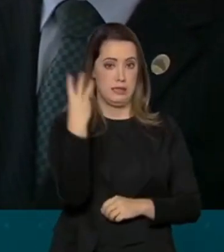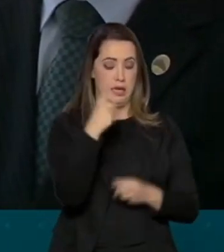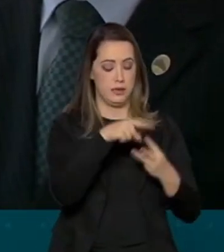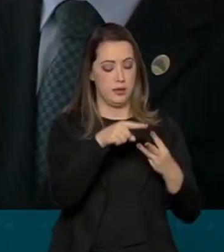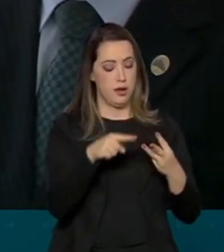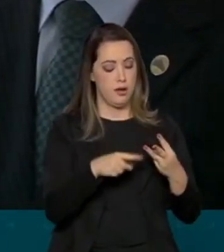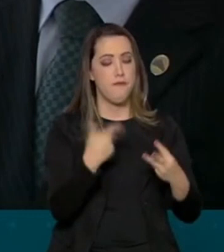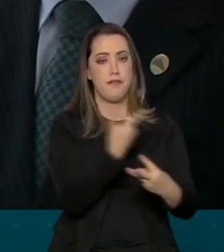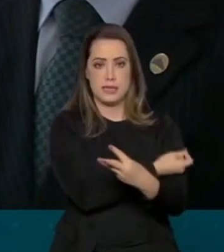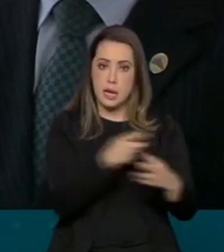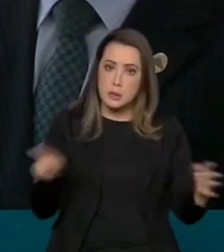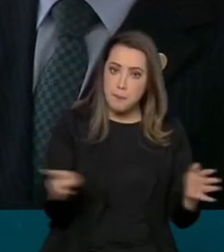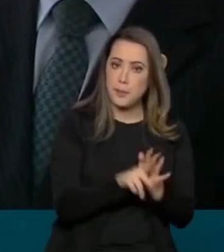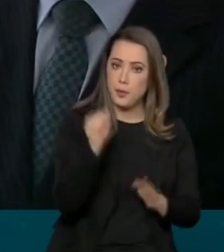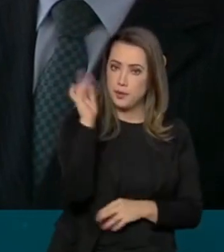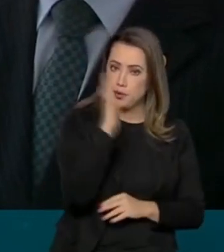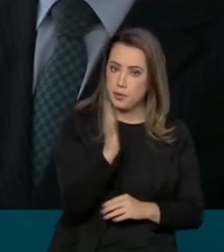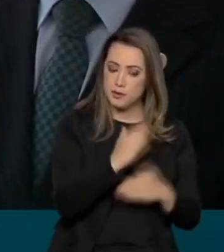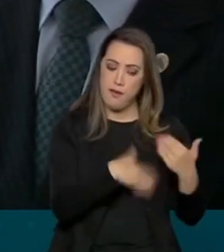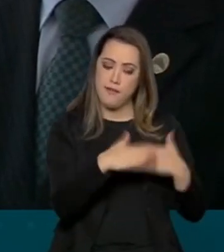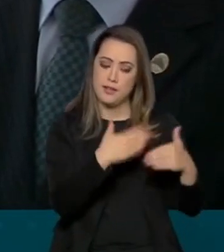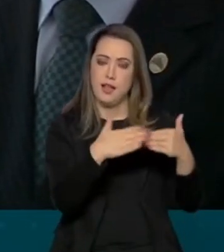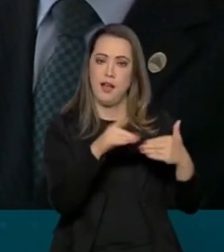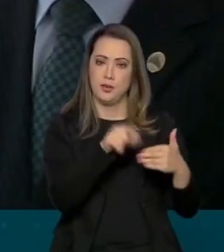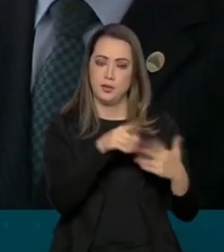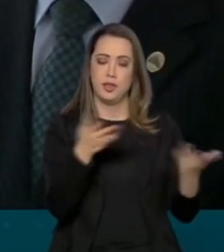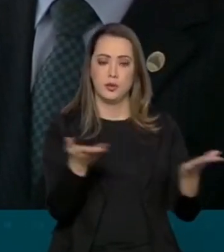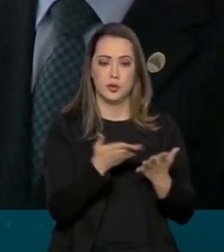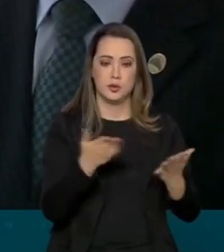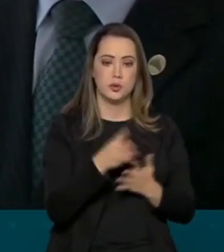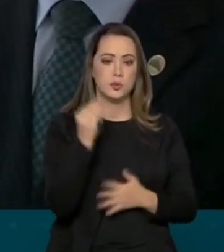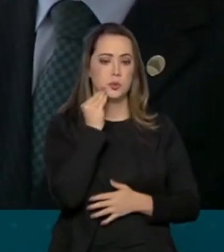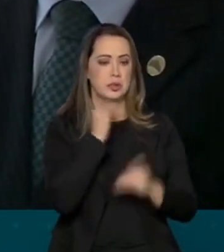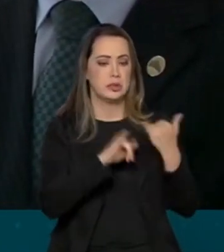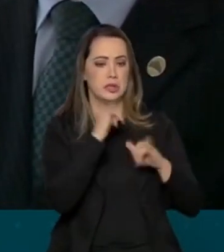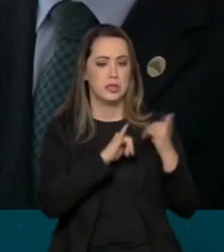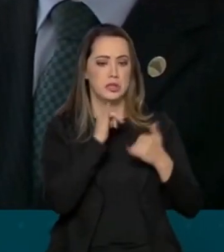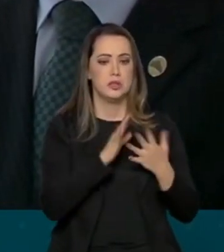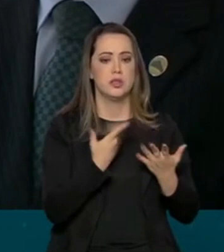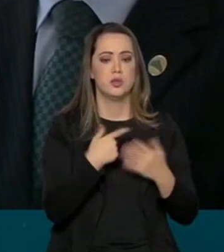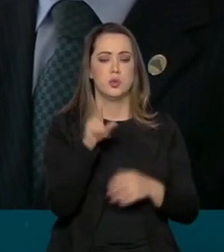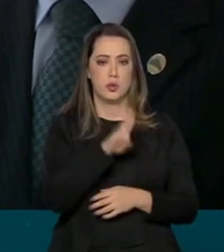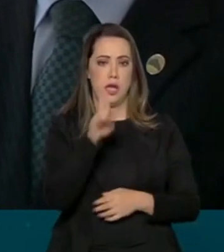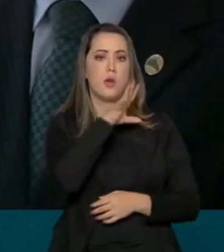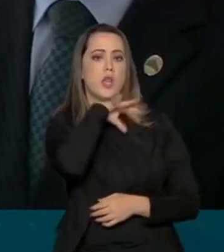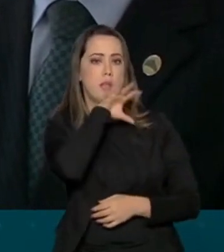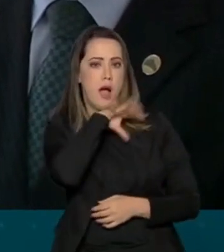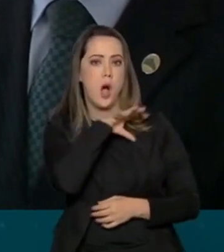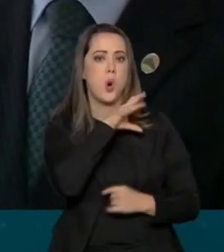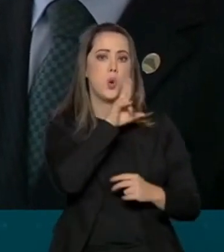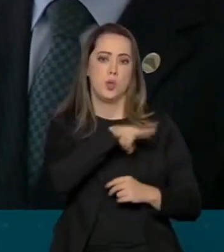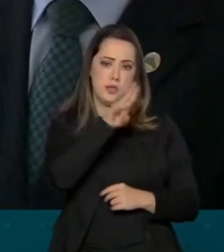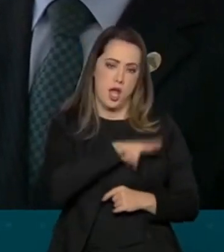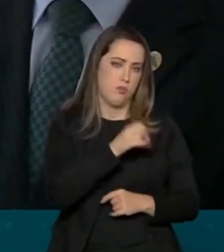avançaram, né, para testes, nos pré-testes, vamos chamar assim, né, que fizeram todos os testes lá com animais, fizeram os